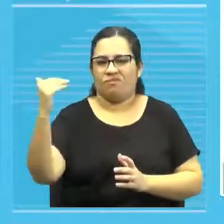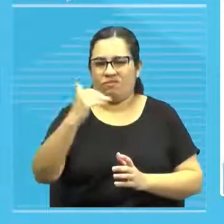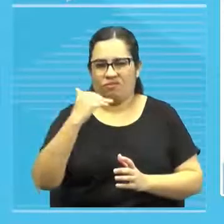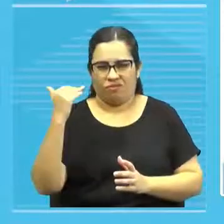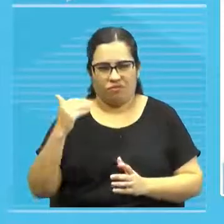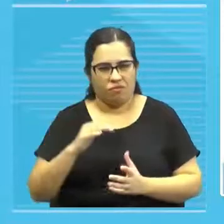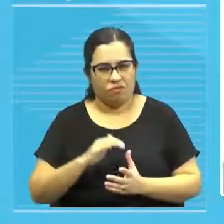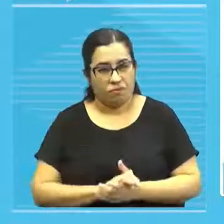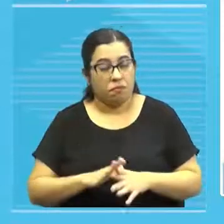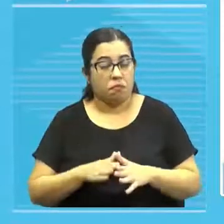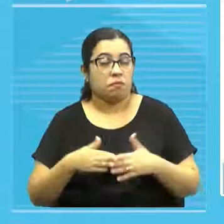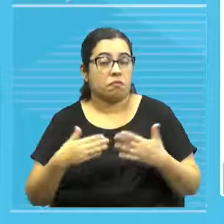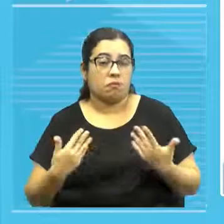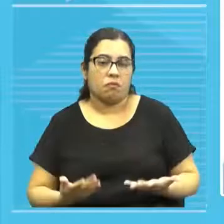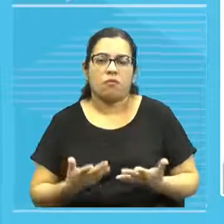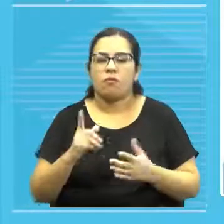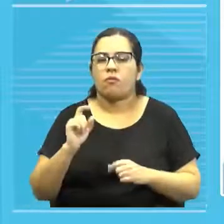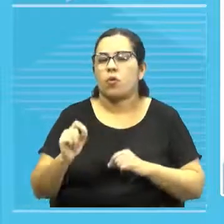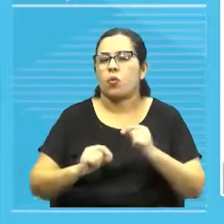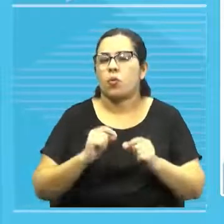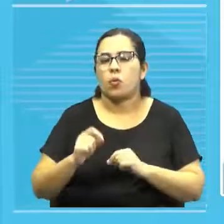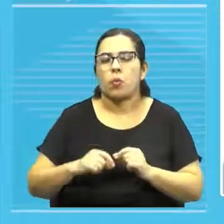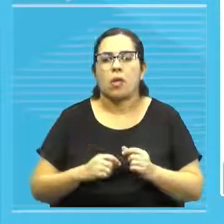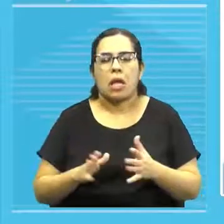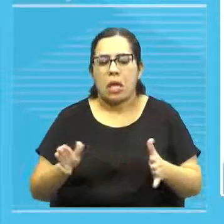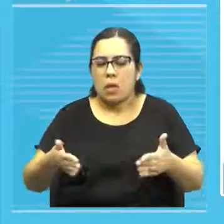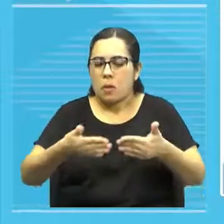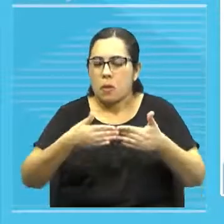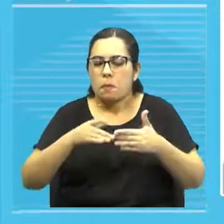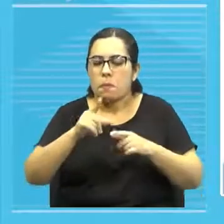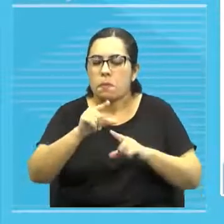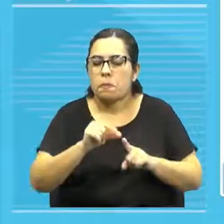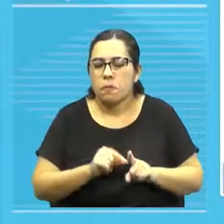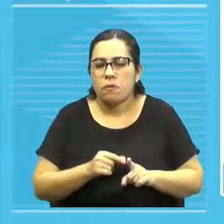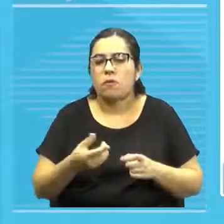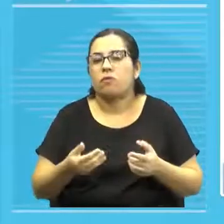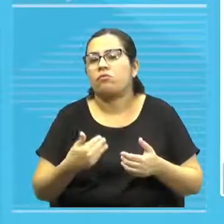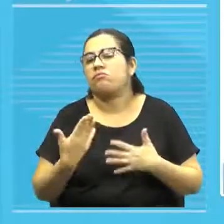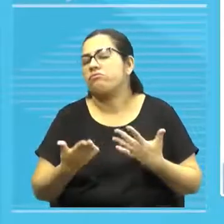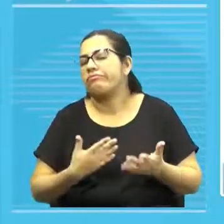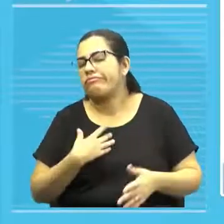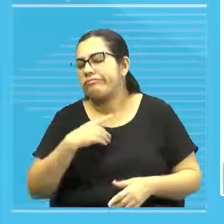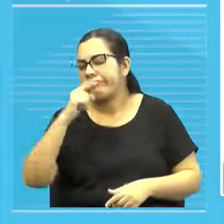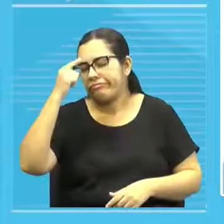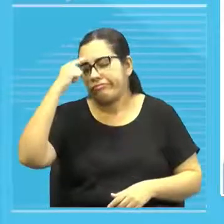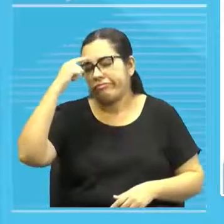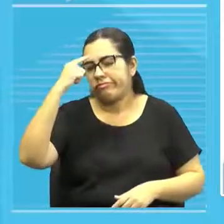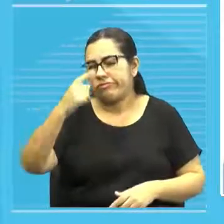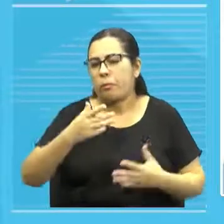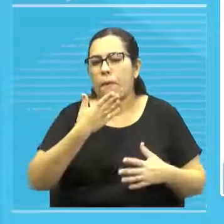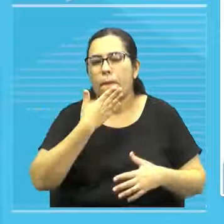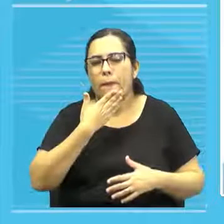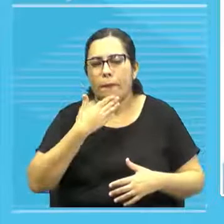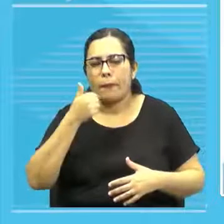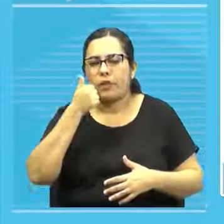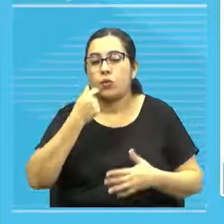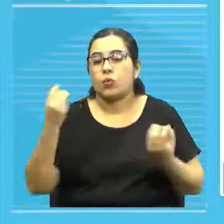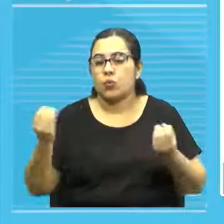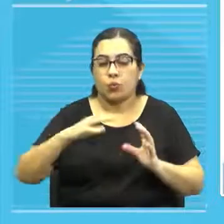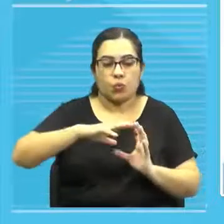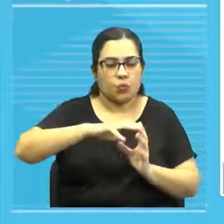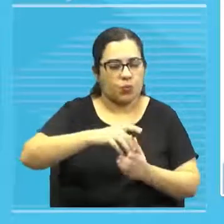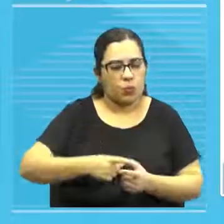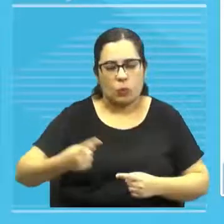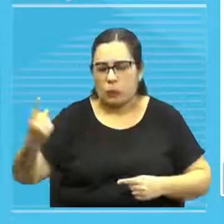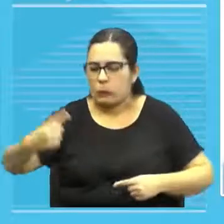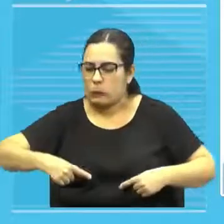hora se eu tenho menos Barreiras A ideia é que eu tenha e uma maior competição no